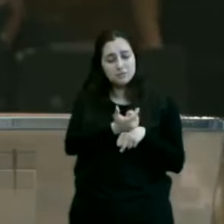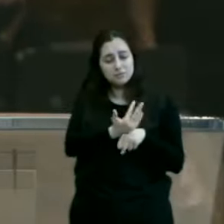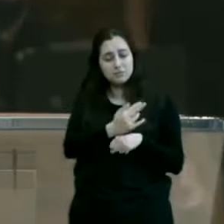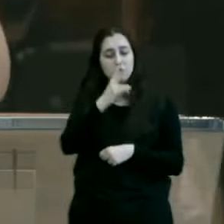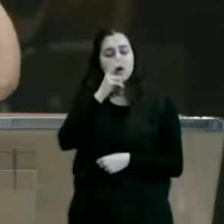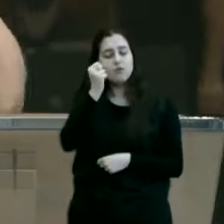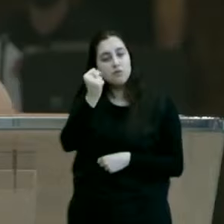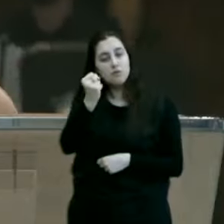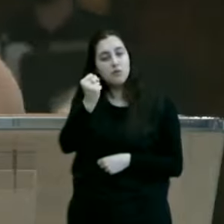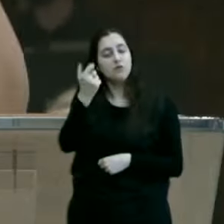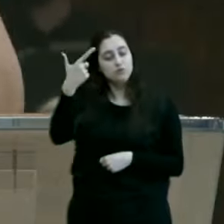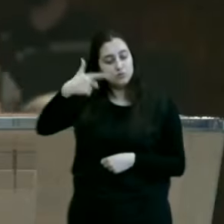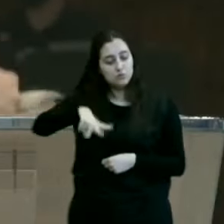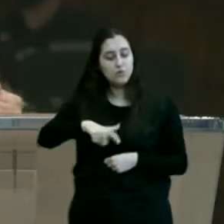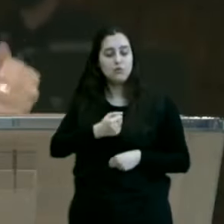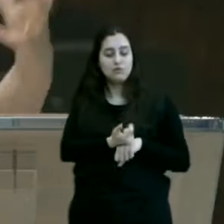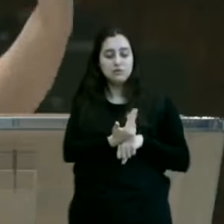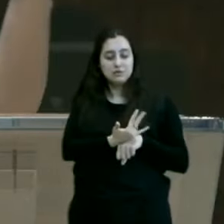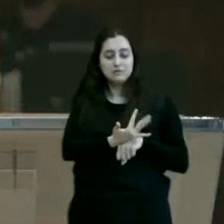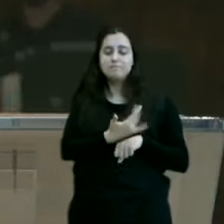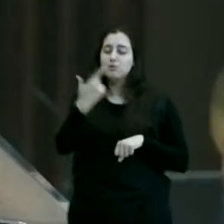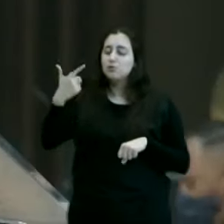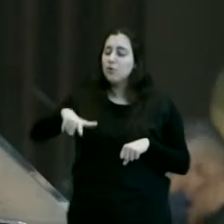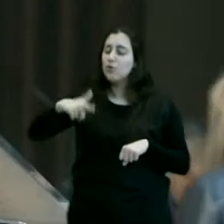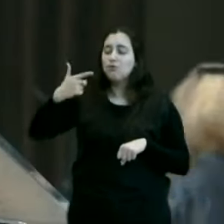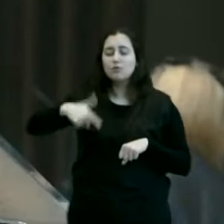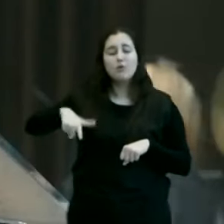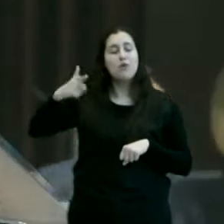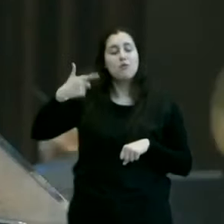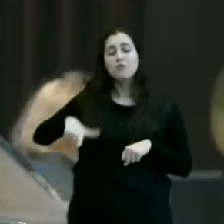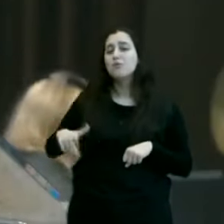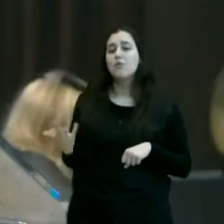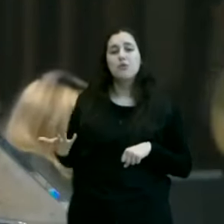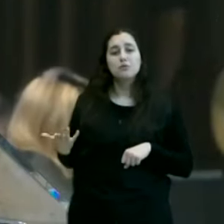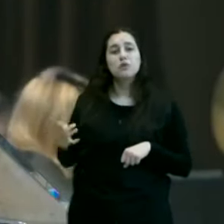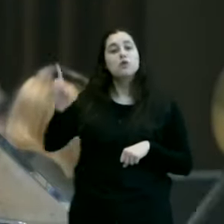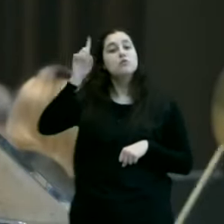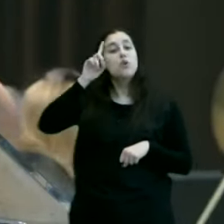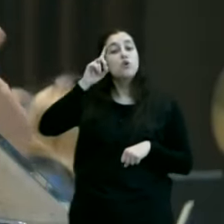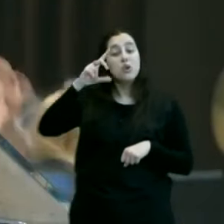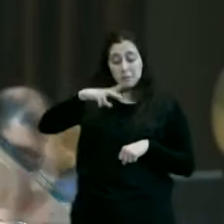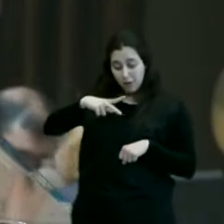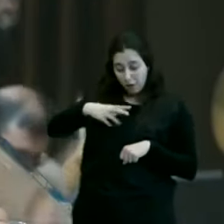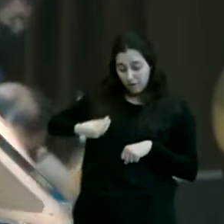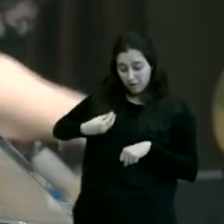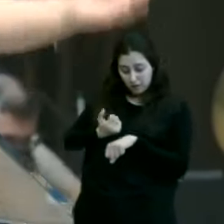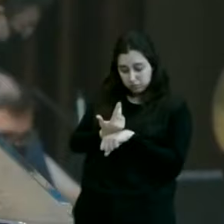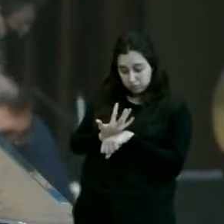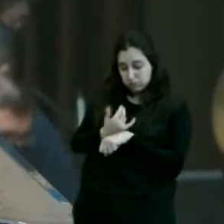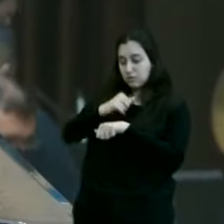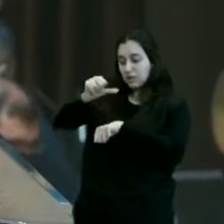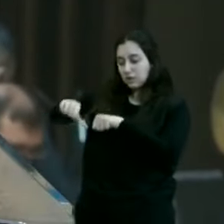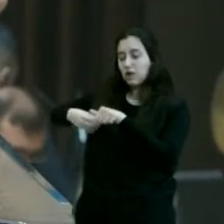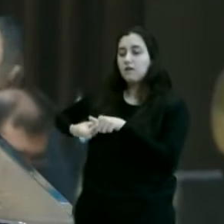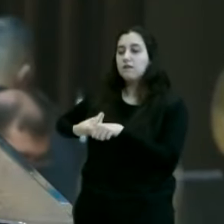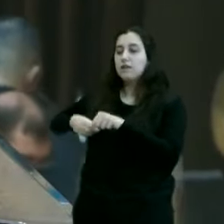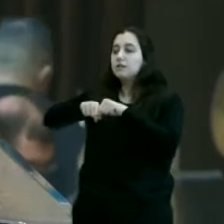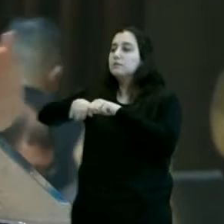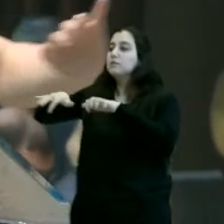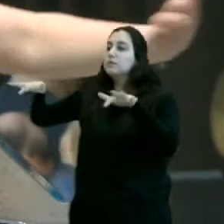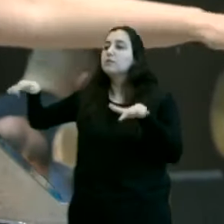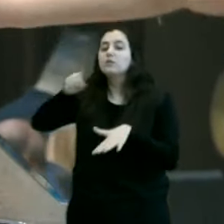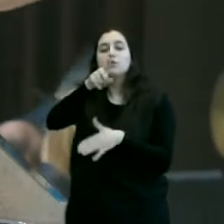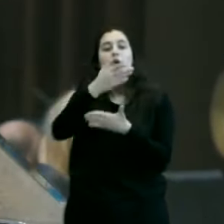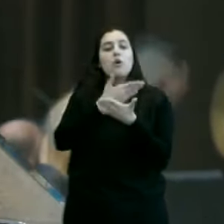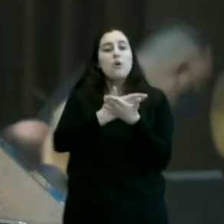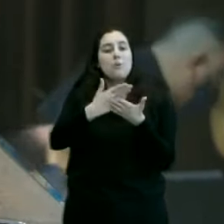que esteja queimando por Ele e que esse avivamento pessoal transforme a sua vida e que você comece a